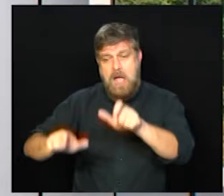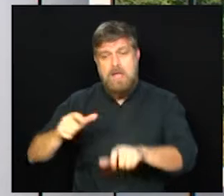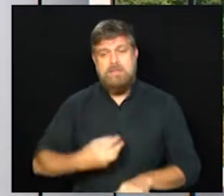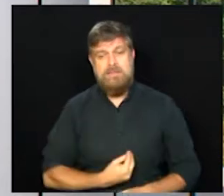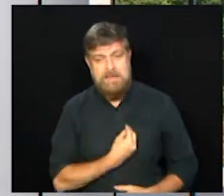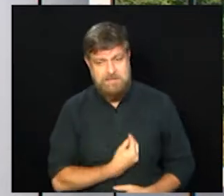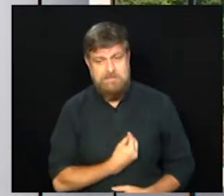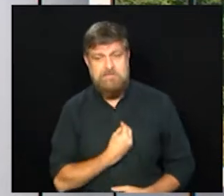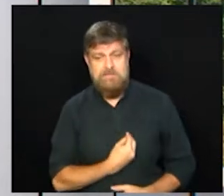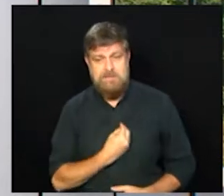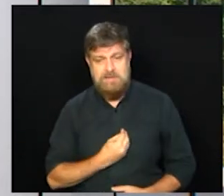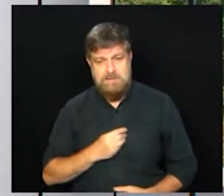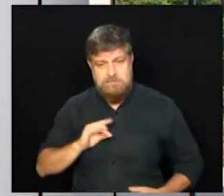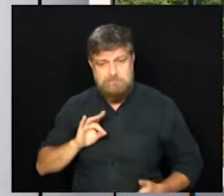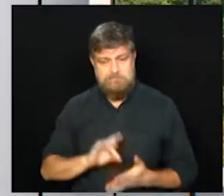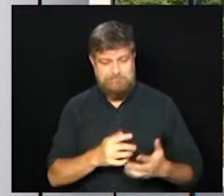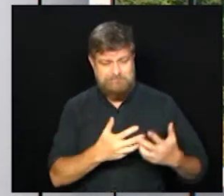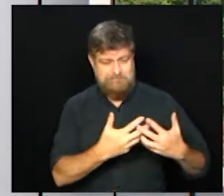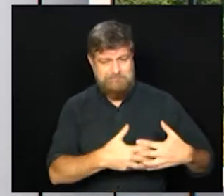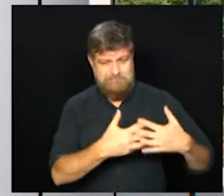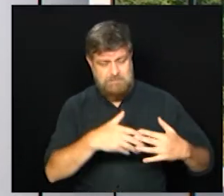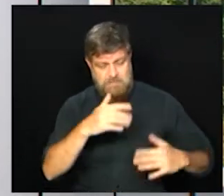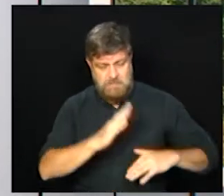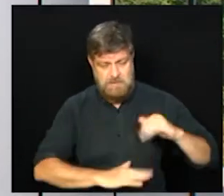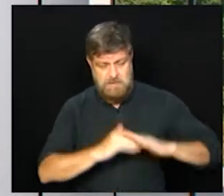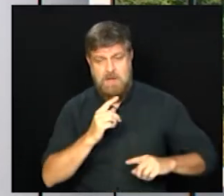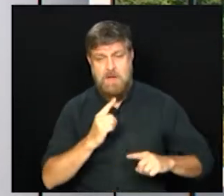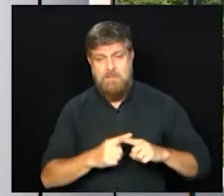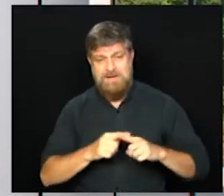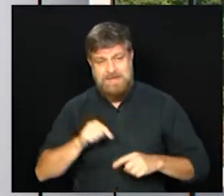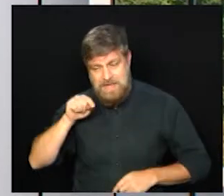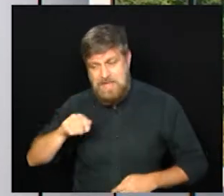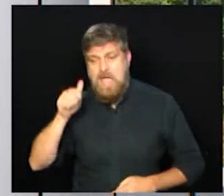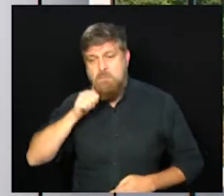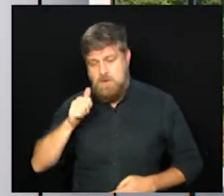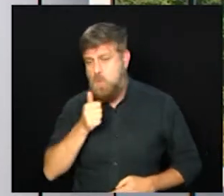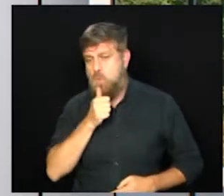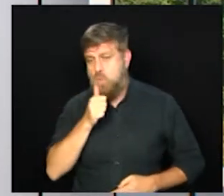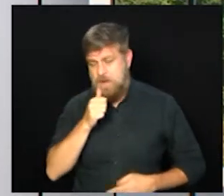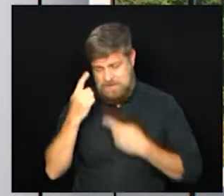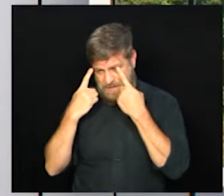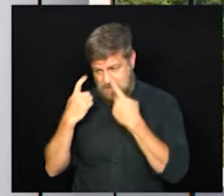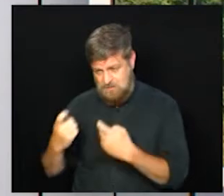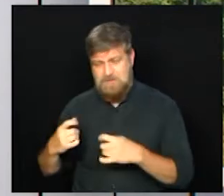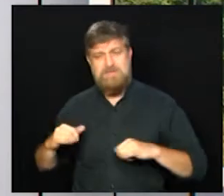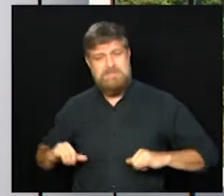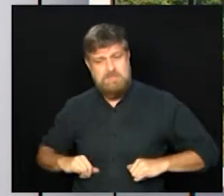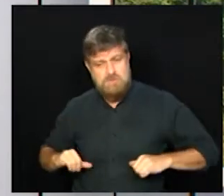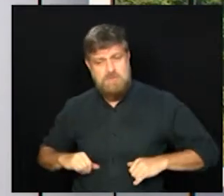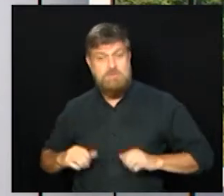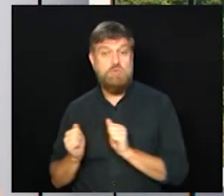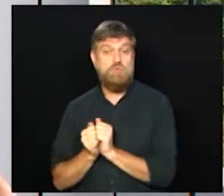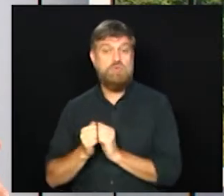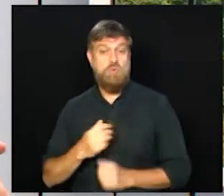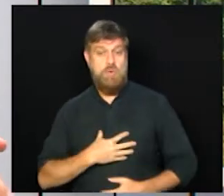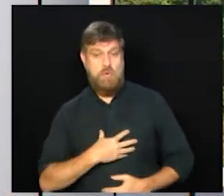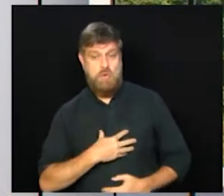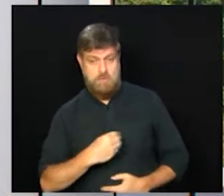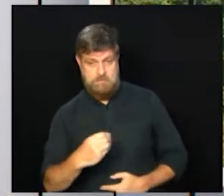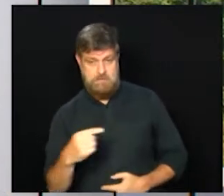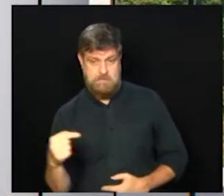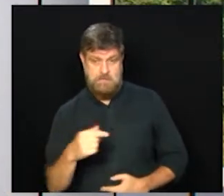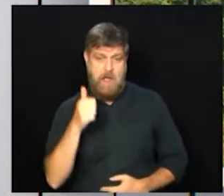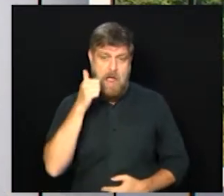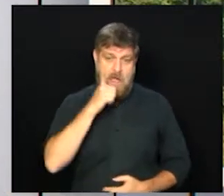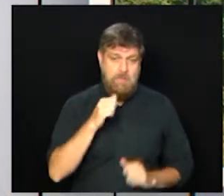nós sabemos que as mulheres ainda sofrem violência doméstica, as mulheres e seus filhos, porque geralmente a violência contra a mulher